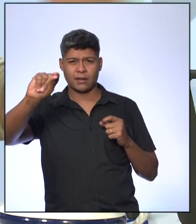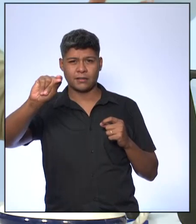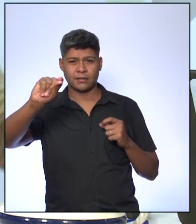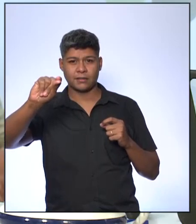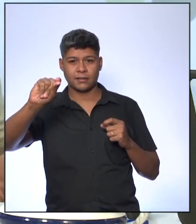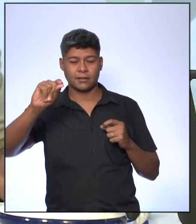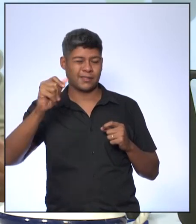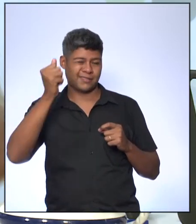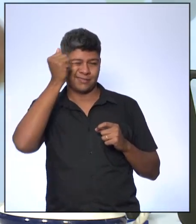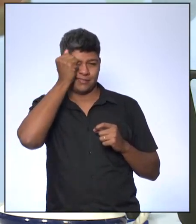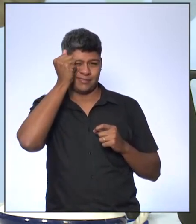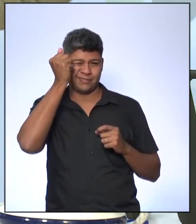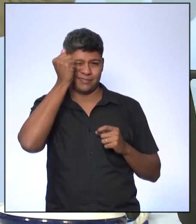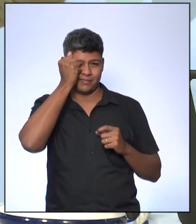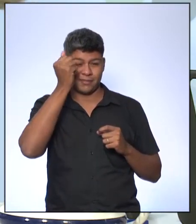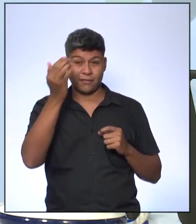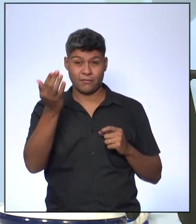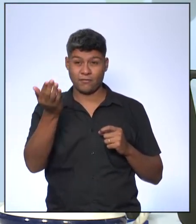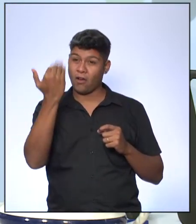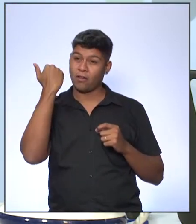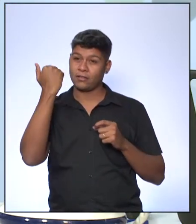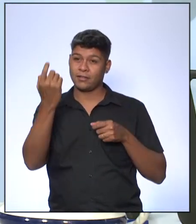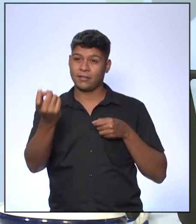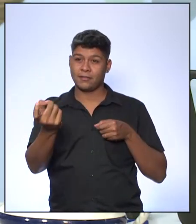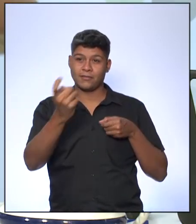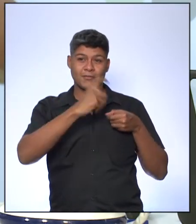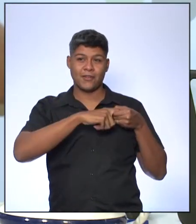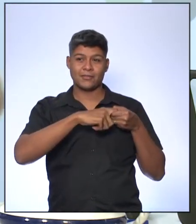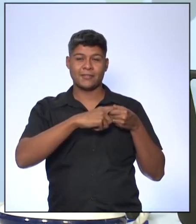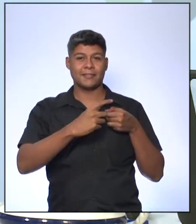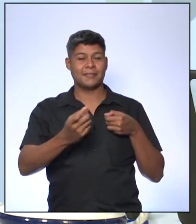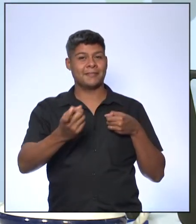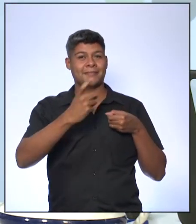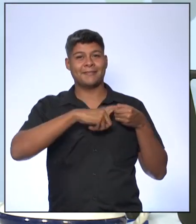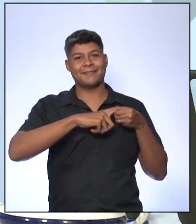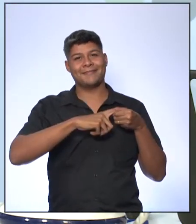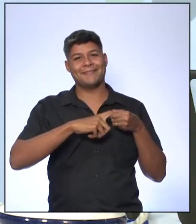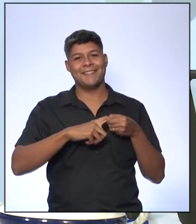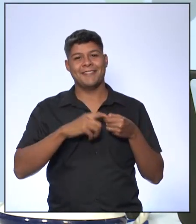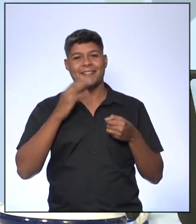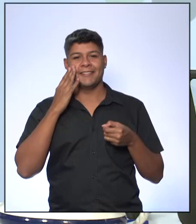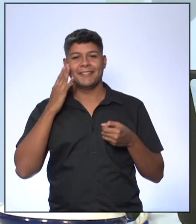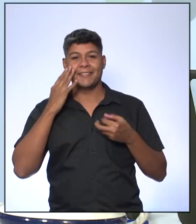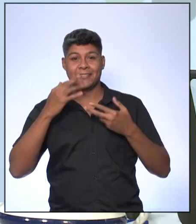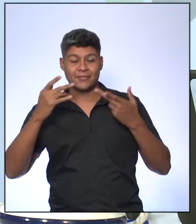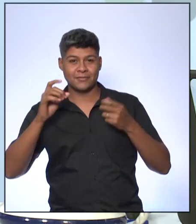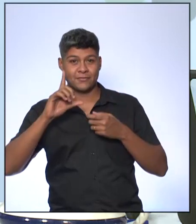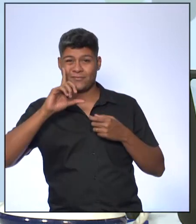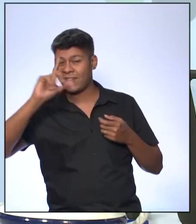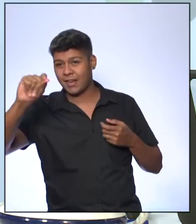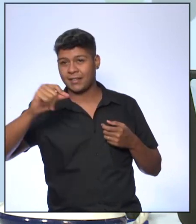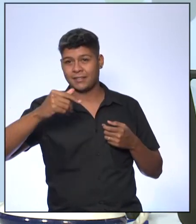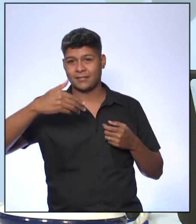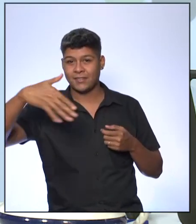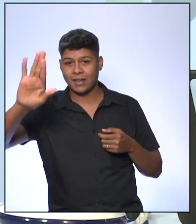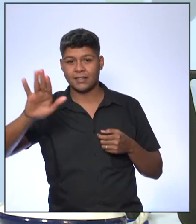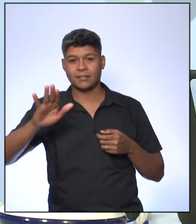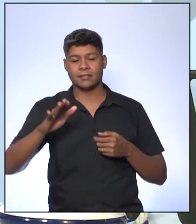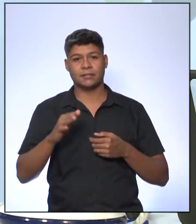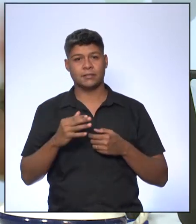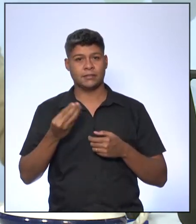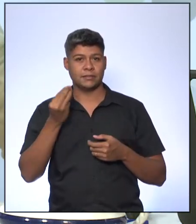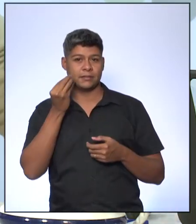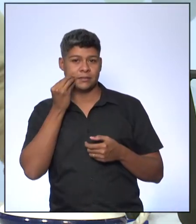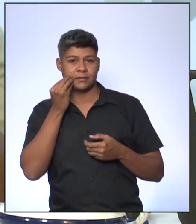Aí você se arrependeu. Volts. Entendeu? Volts. Entendeu? É assim, é uma coisa que eu falo assim, watts, sai daqui, sai daqui,